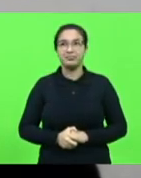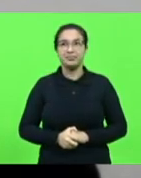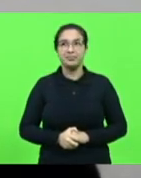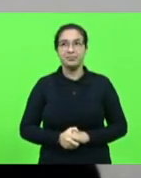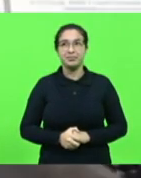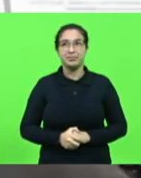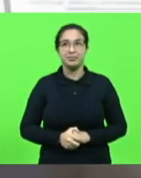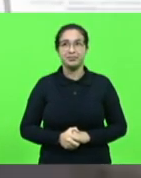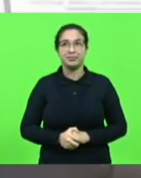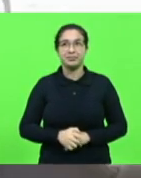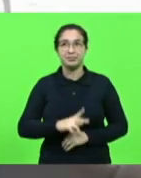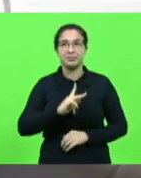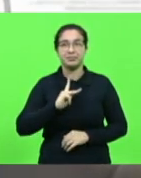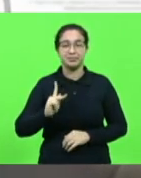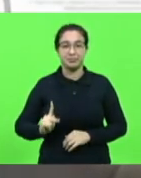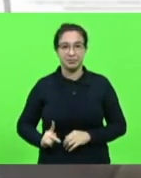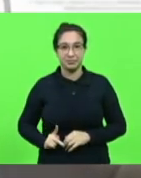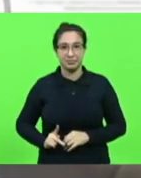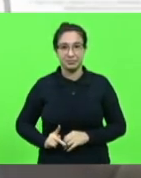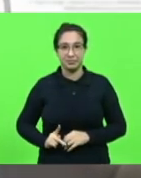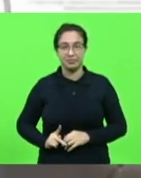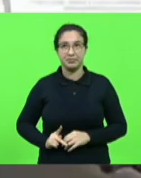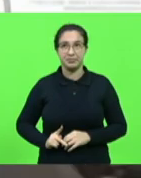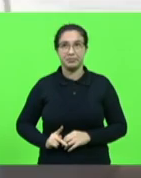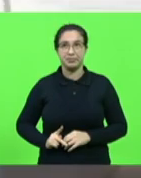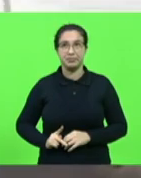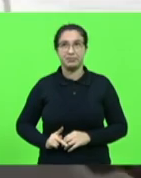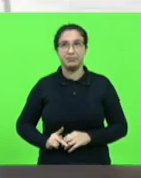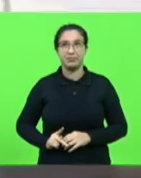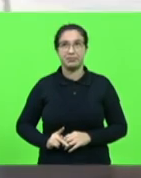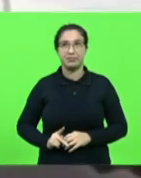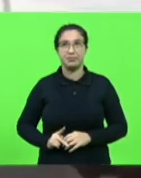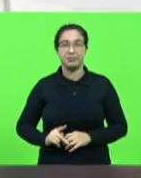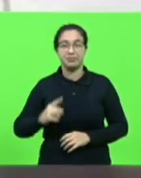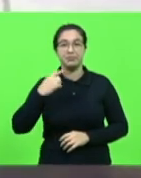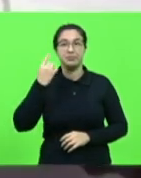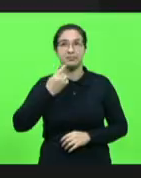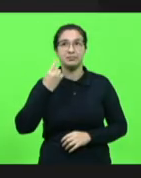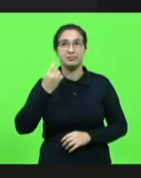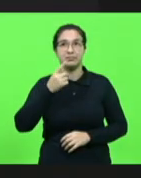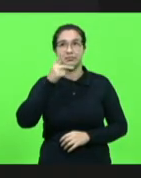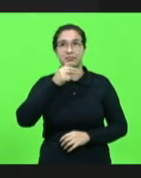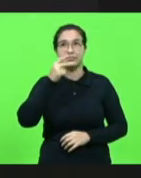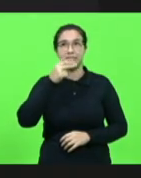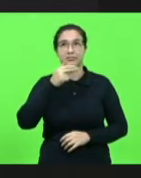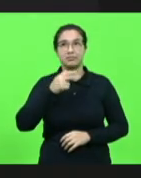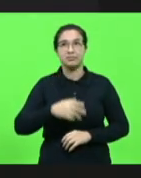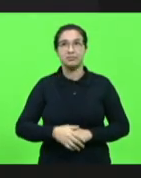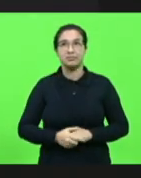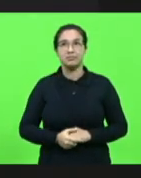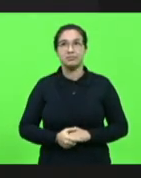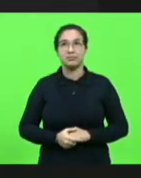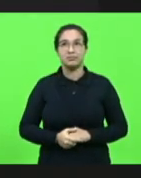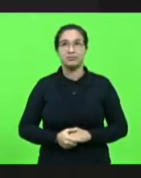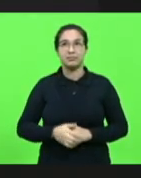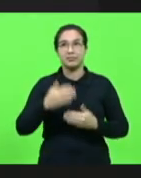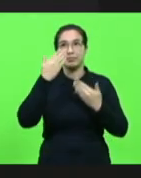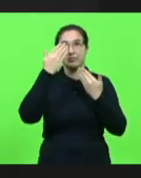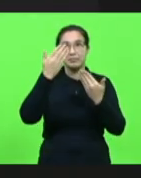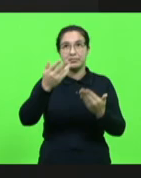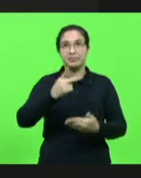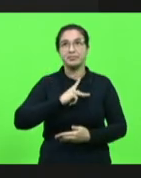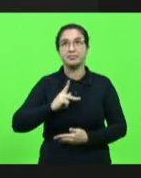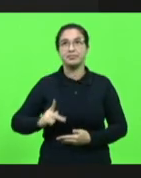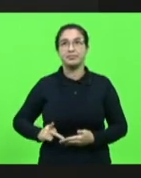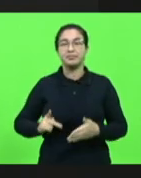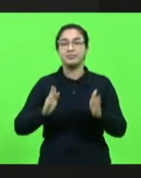Senhor presidente. Pois não. Obrigado, Nilgir Sareta. Deputado Kennedy Nunes. Obrigado, senhor presidente. Eu quero